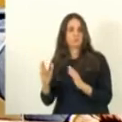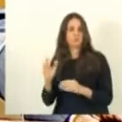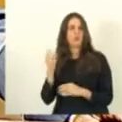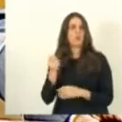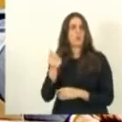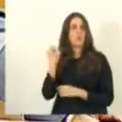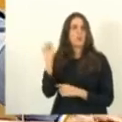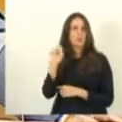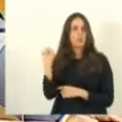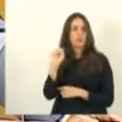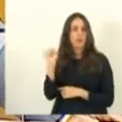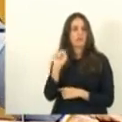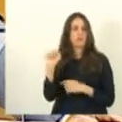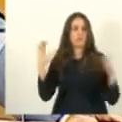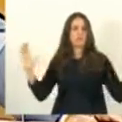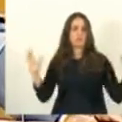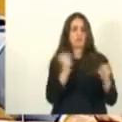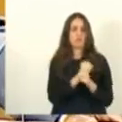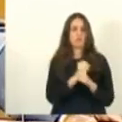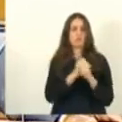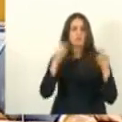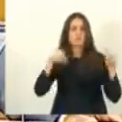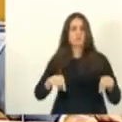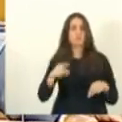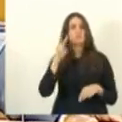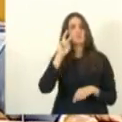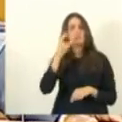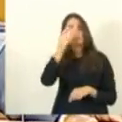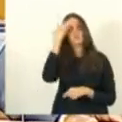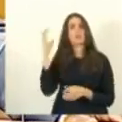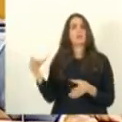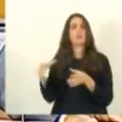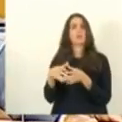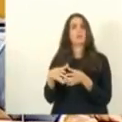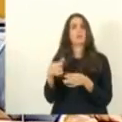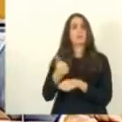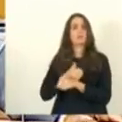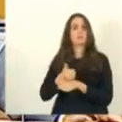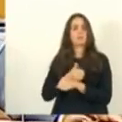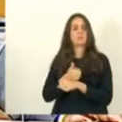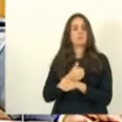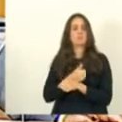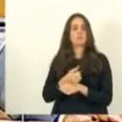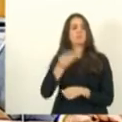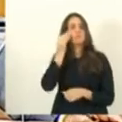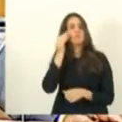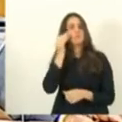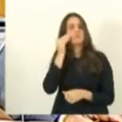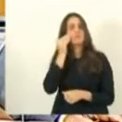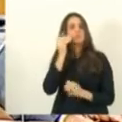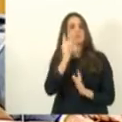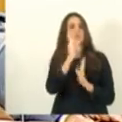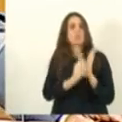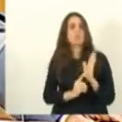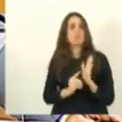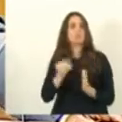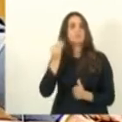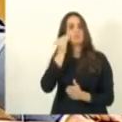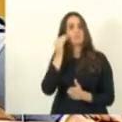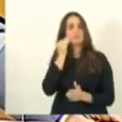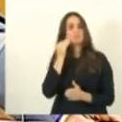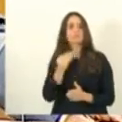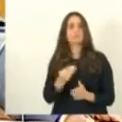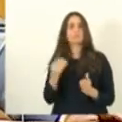da Assembleia Legislativa, e já vi muitas categorias buscarem os seus legítimos direitos,